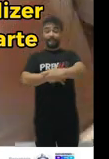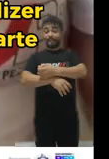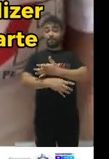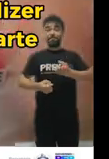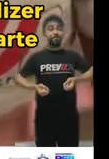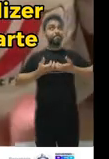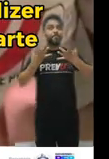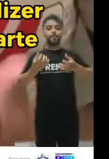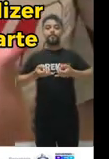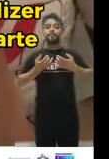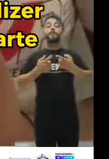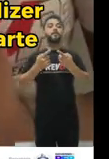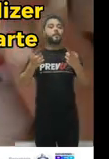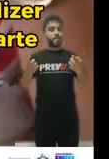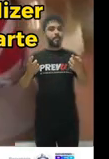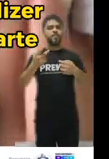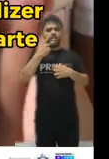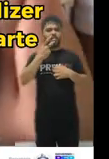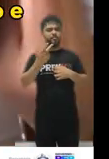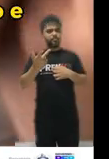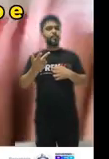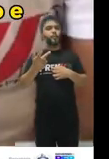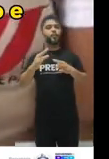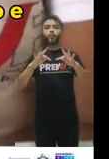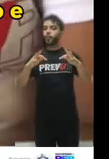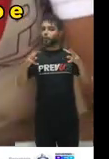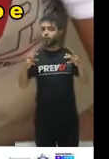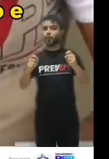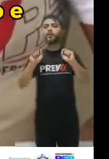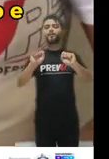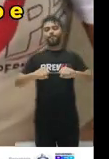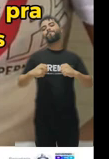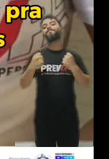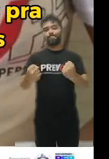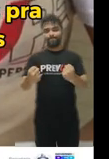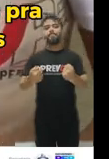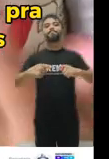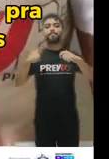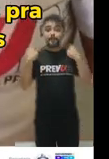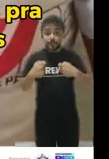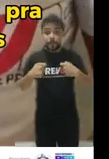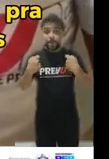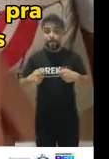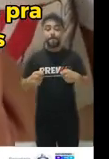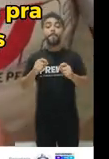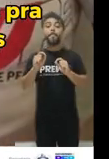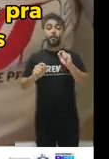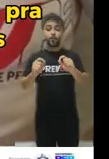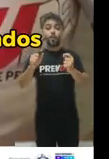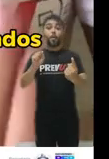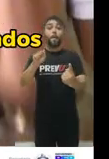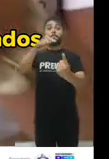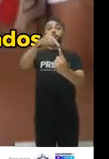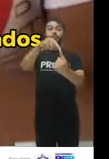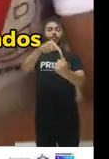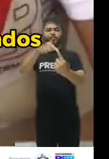mas eu venho aqui para dizer para vocês que tudo é parte, tudo é fruto do esforço de dedicação. Se a gente não der o gás para que nossos objetivos